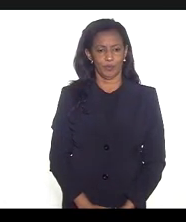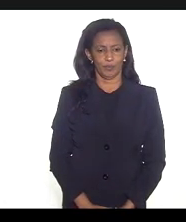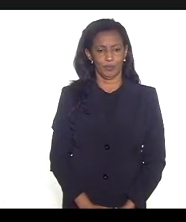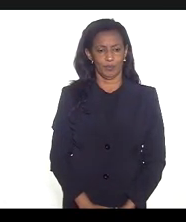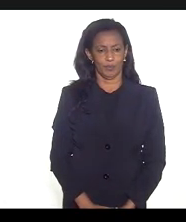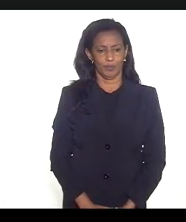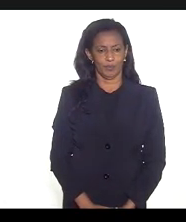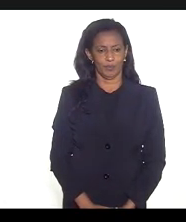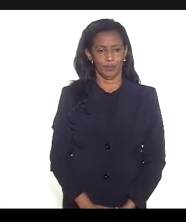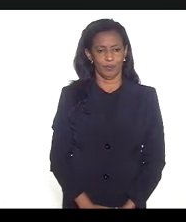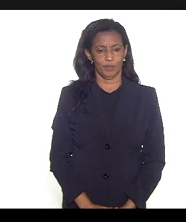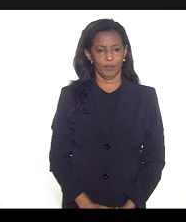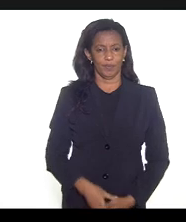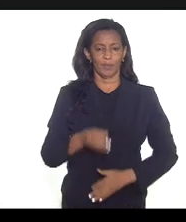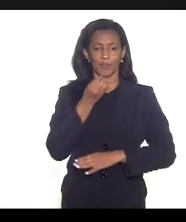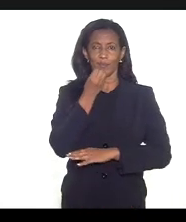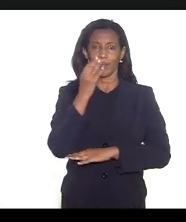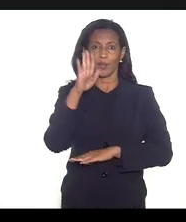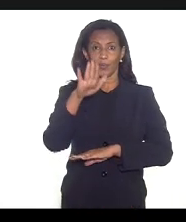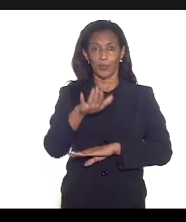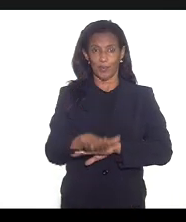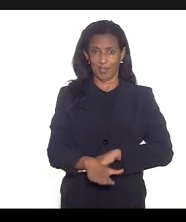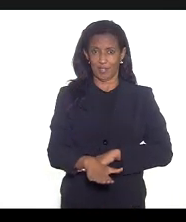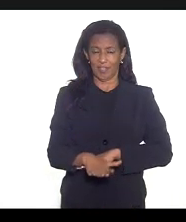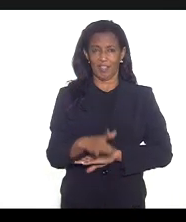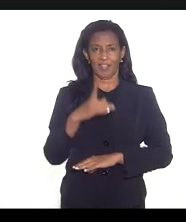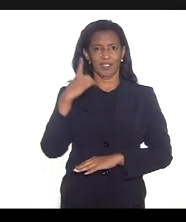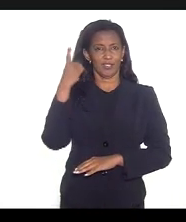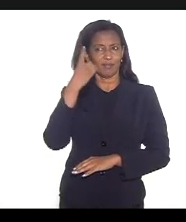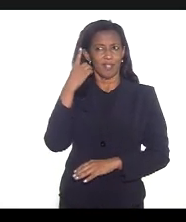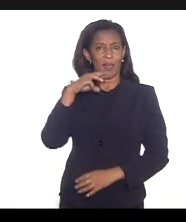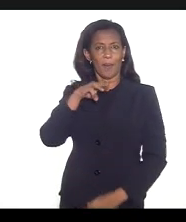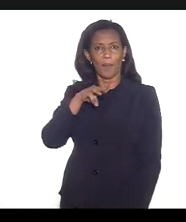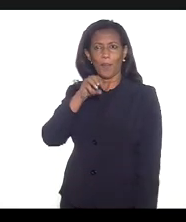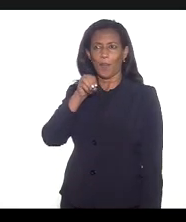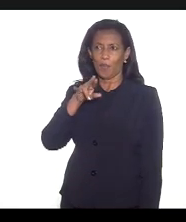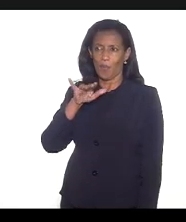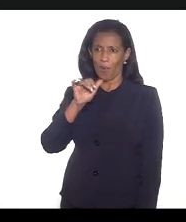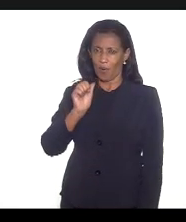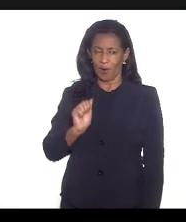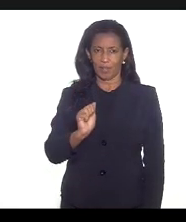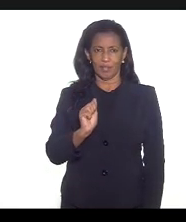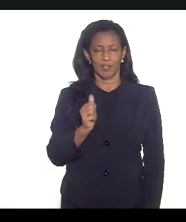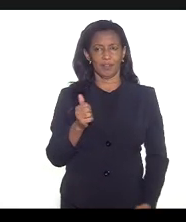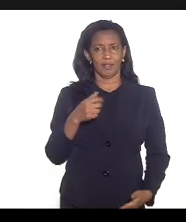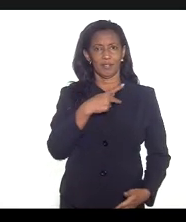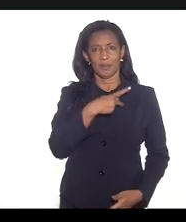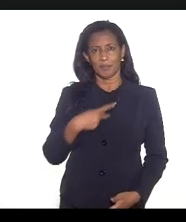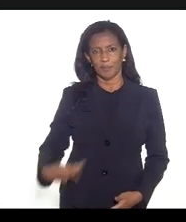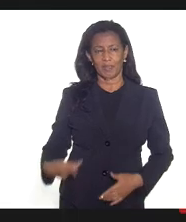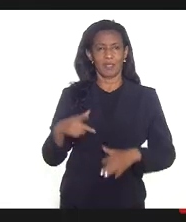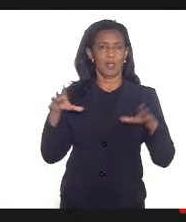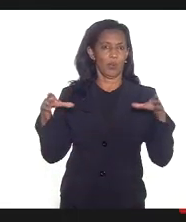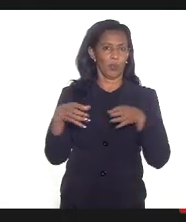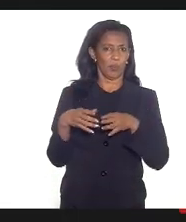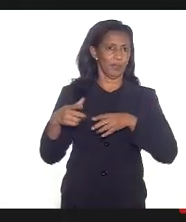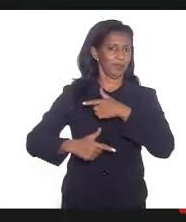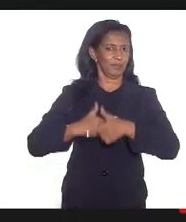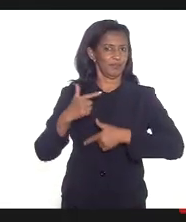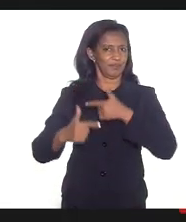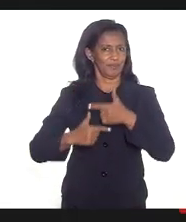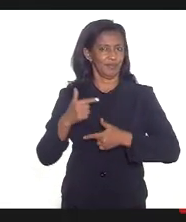Olá boa tarde boa tarde Deputado da Mônica presidente da Comissão de trabalho